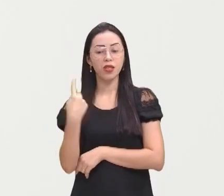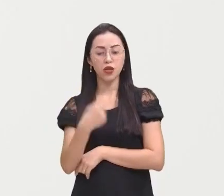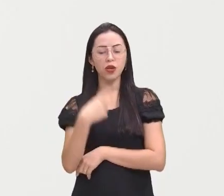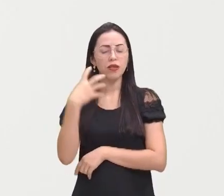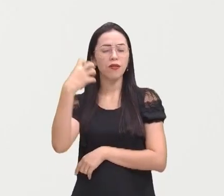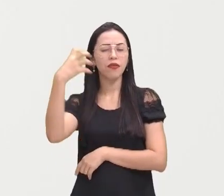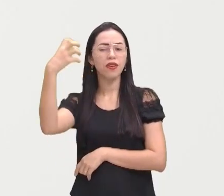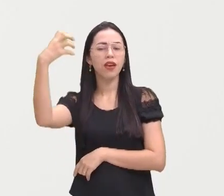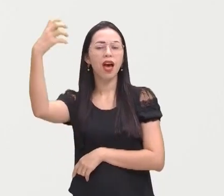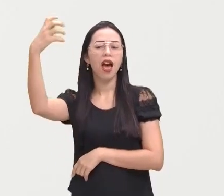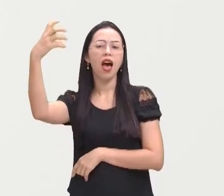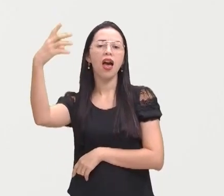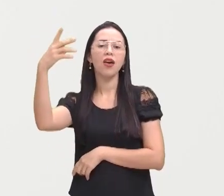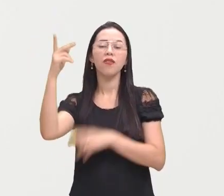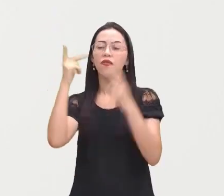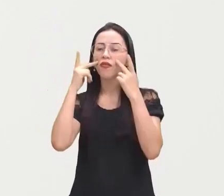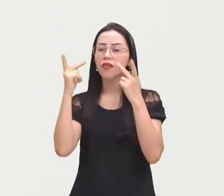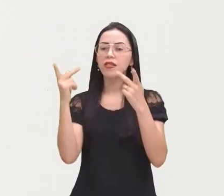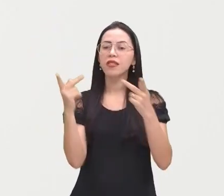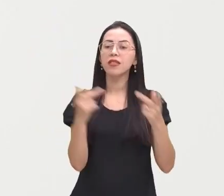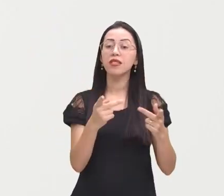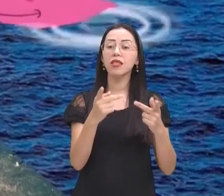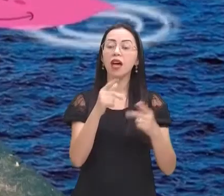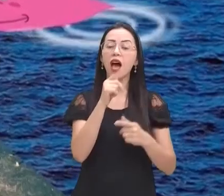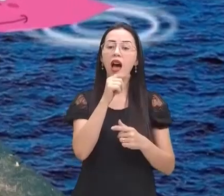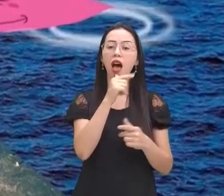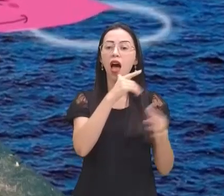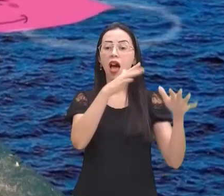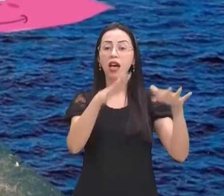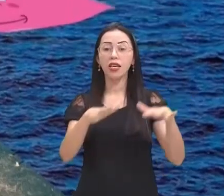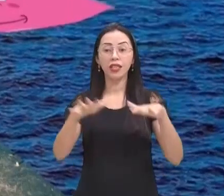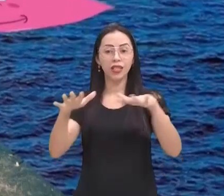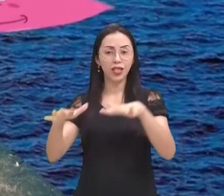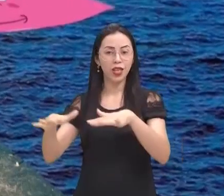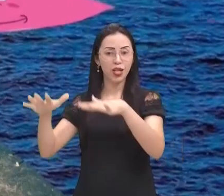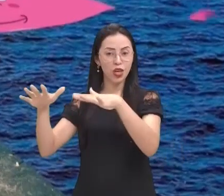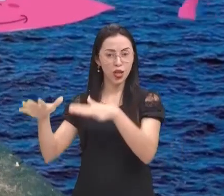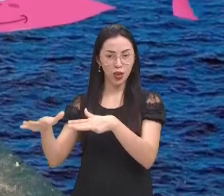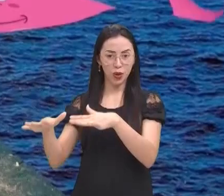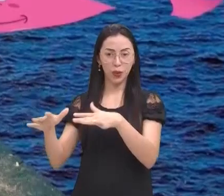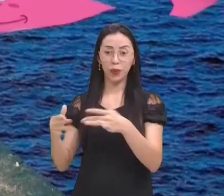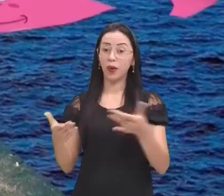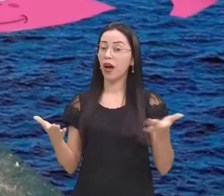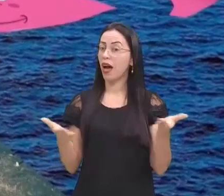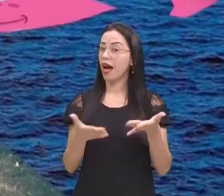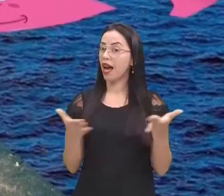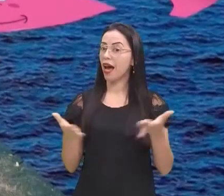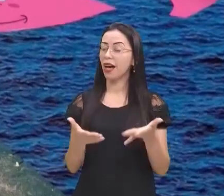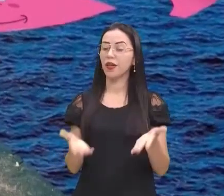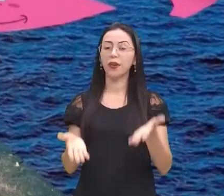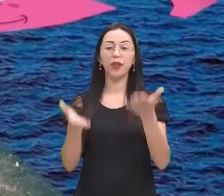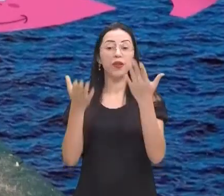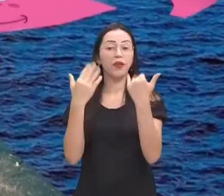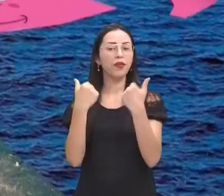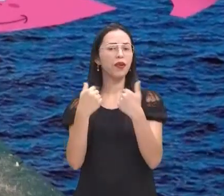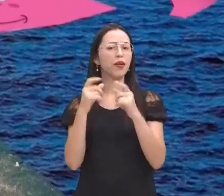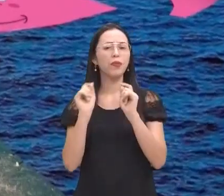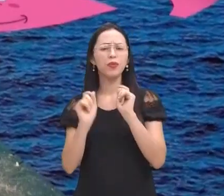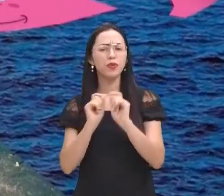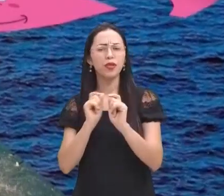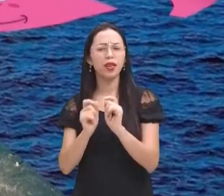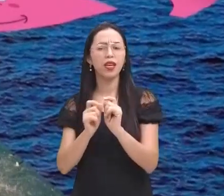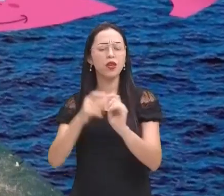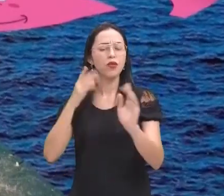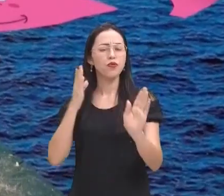Rio Amazonas e ao encontro das águas. Crianças, agora nós vamos desvendar um